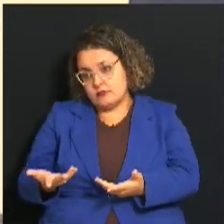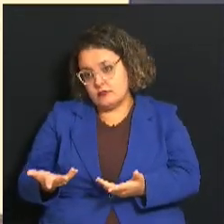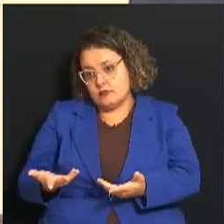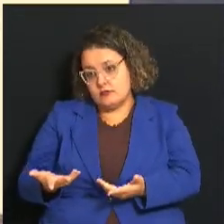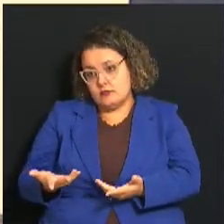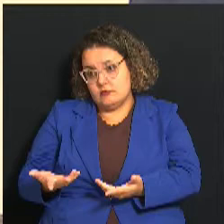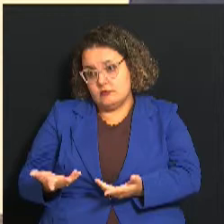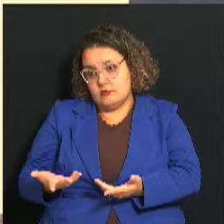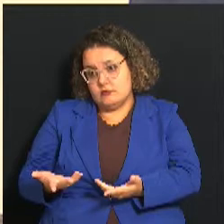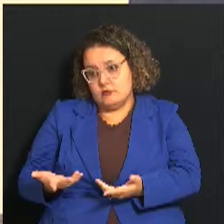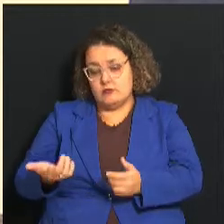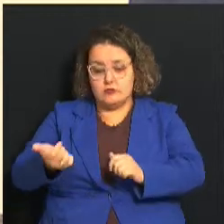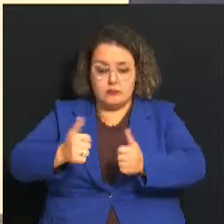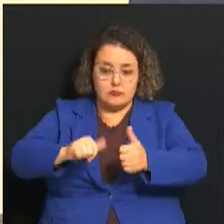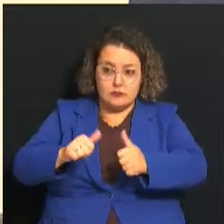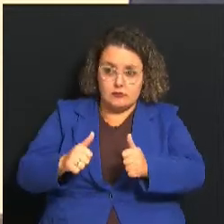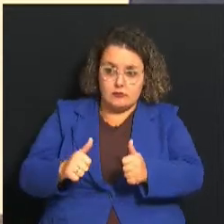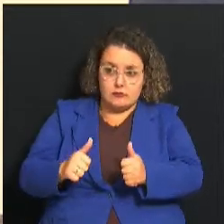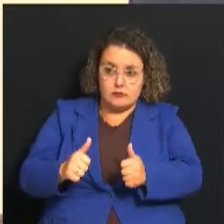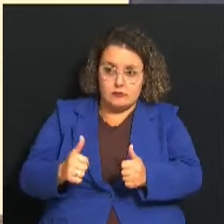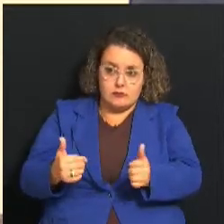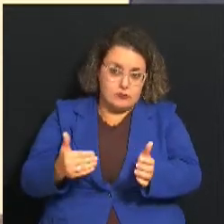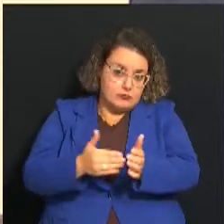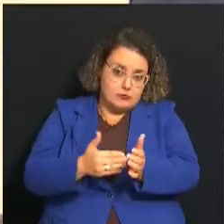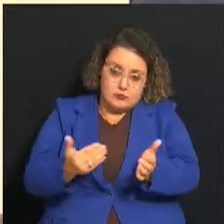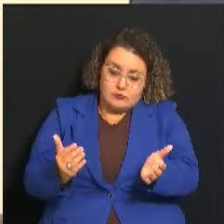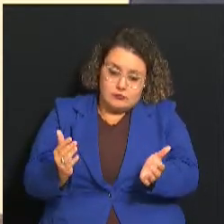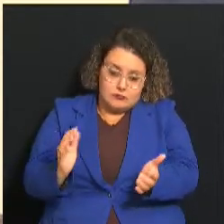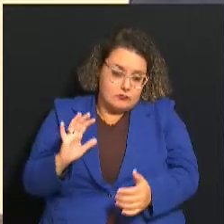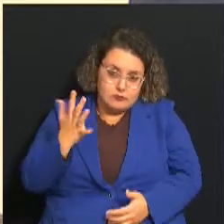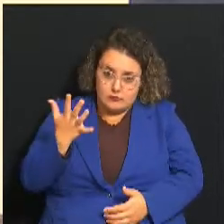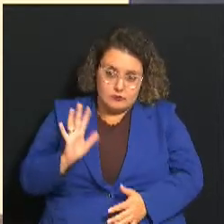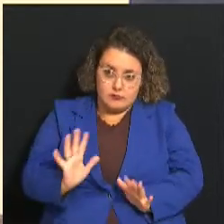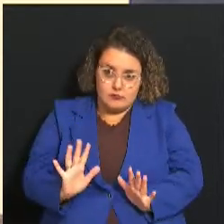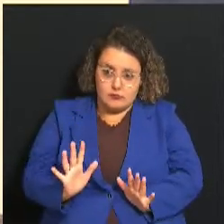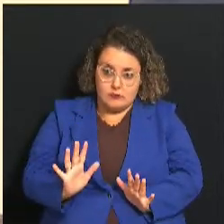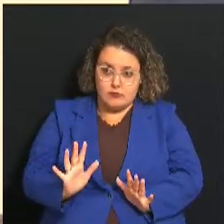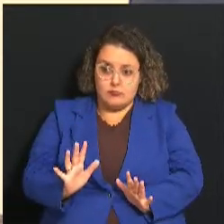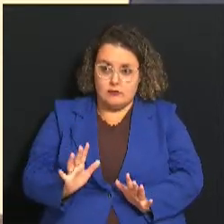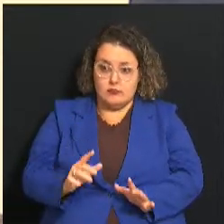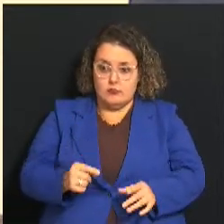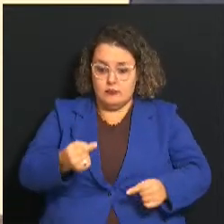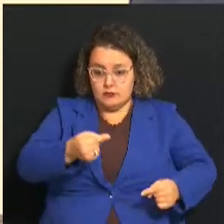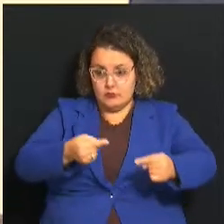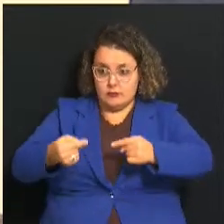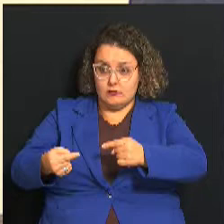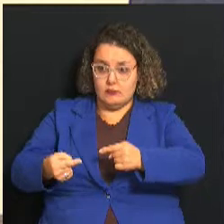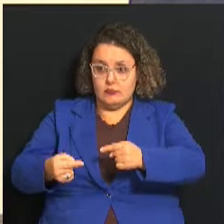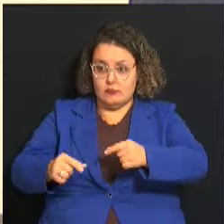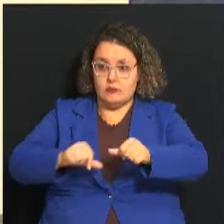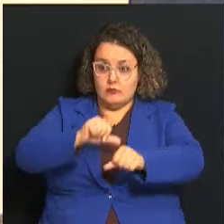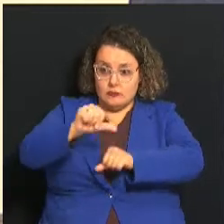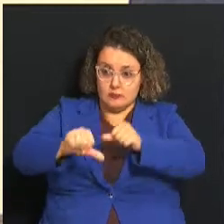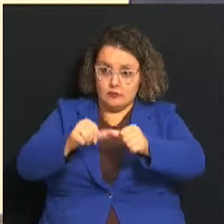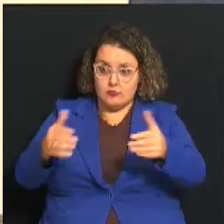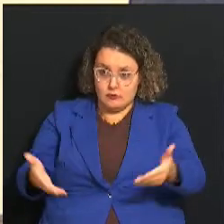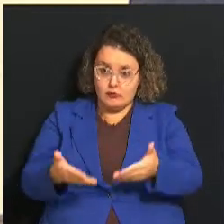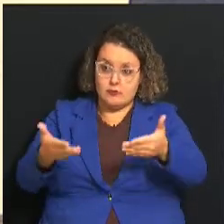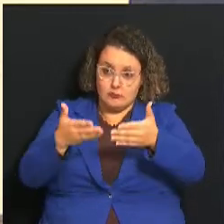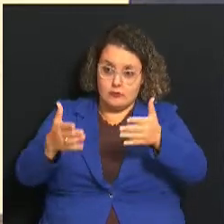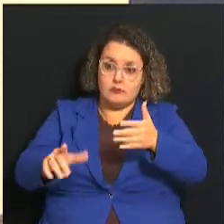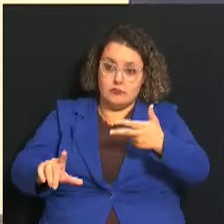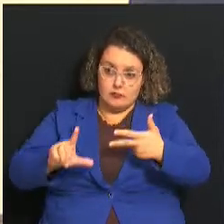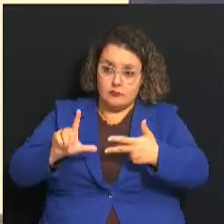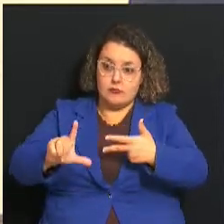vai ter que avaliar. Até agora não aconteceu, né? Fruto dos debates pode se transformar em iniciativa de legisladores, sim,